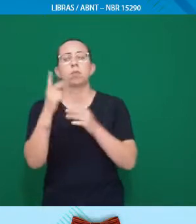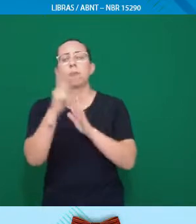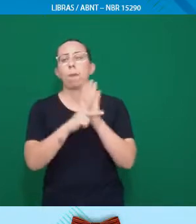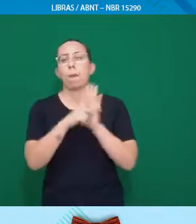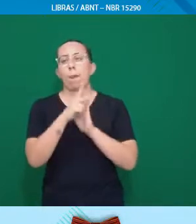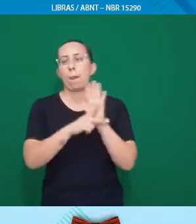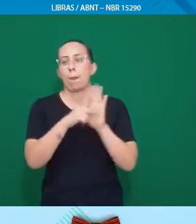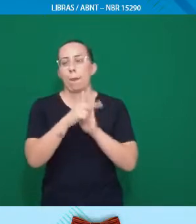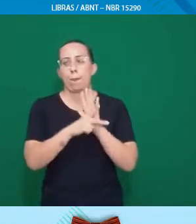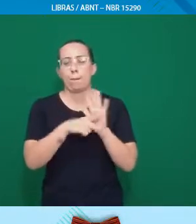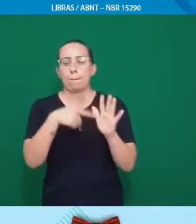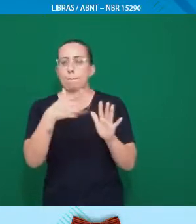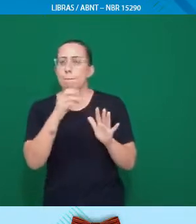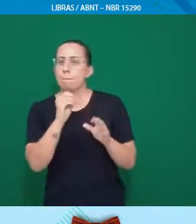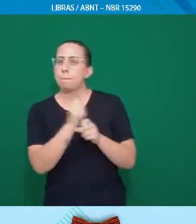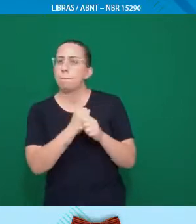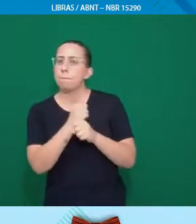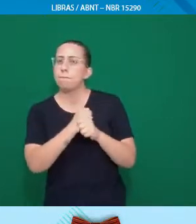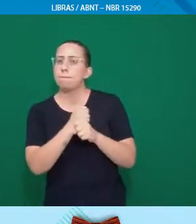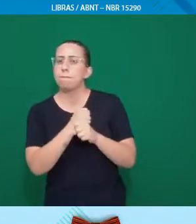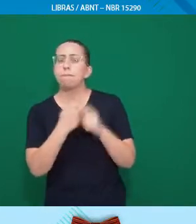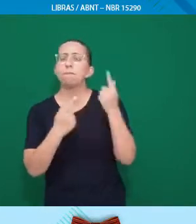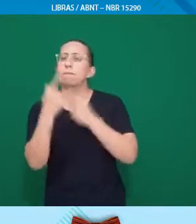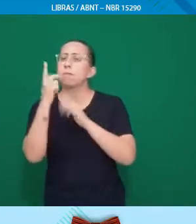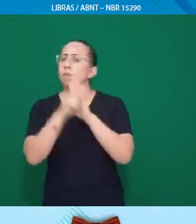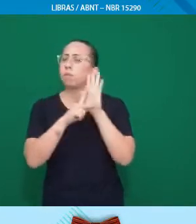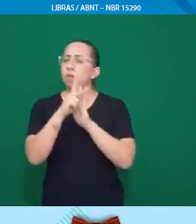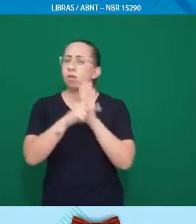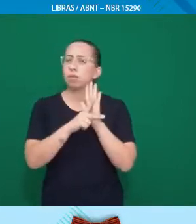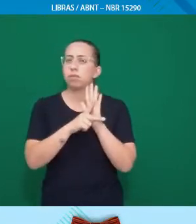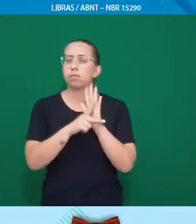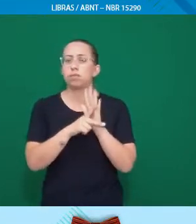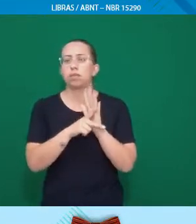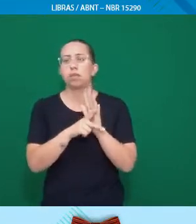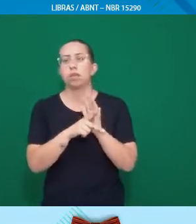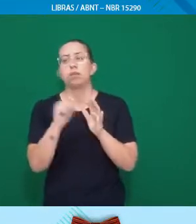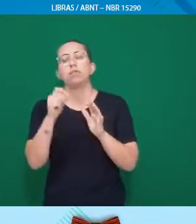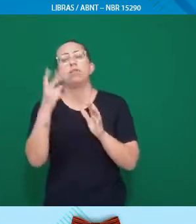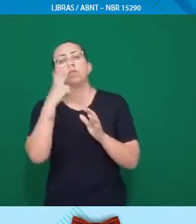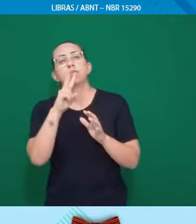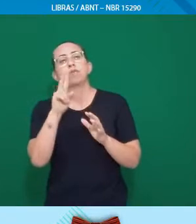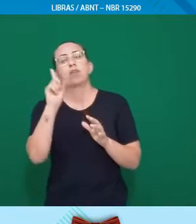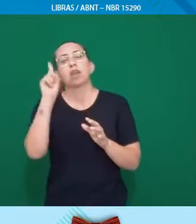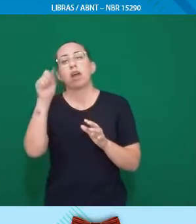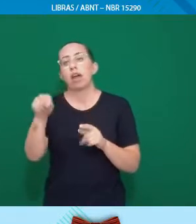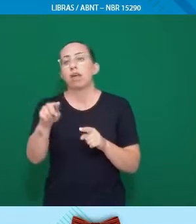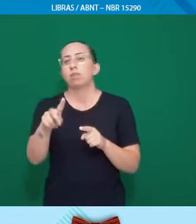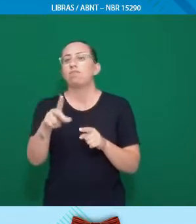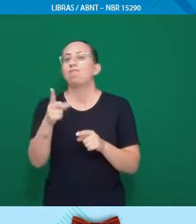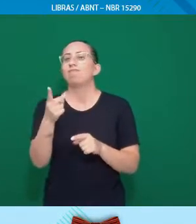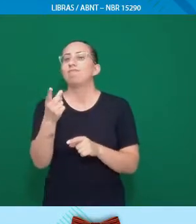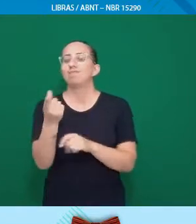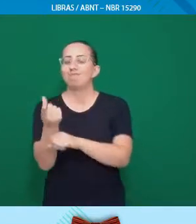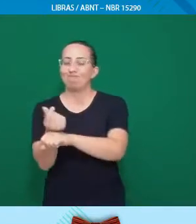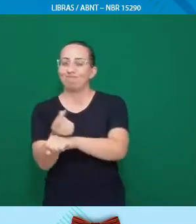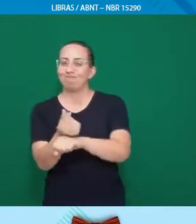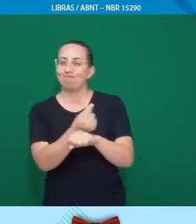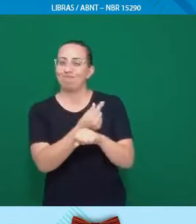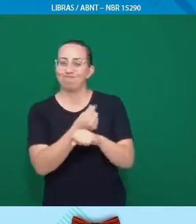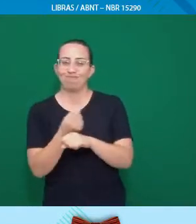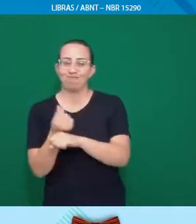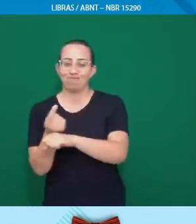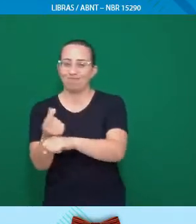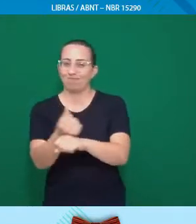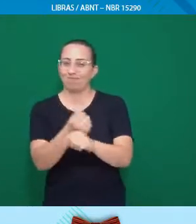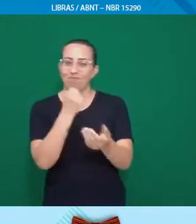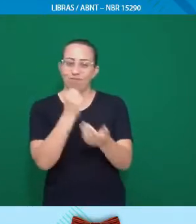projeto de 20 anos o projeto que o vejo Celina é o individamento o ano